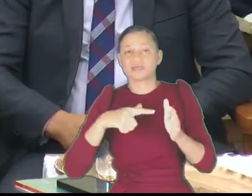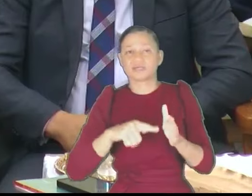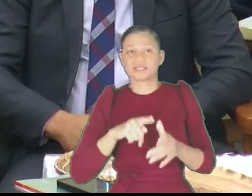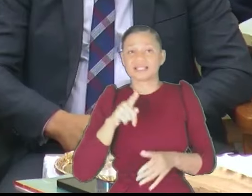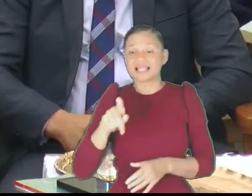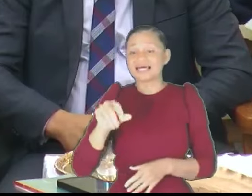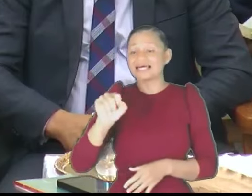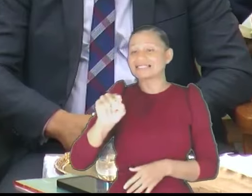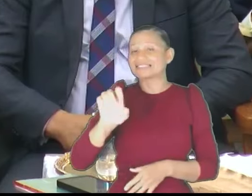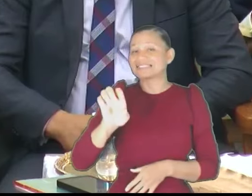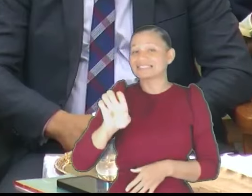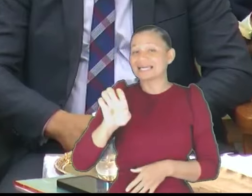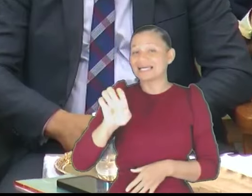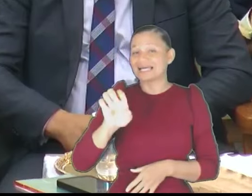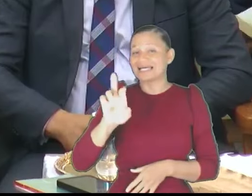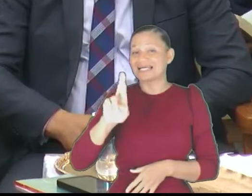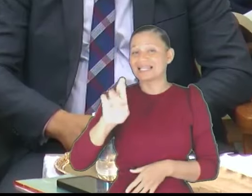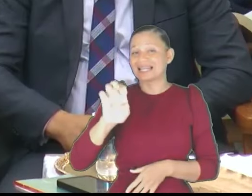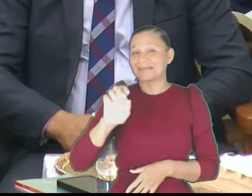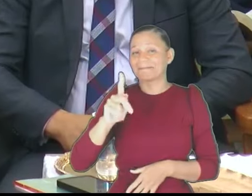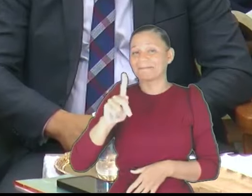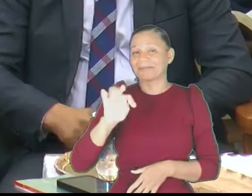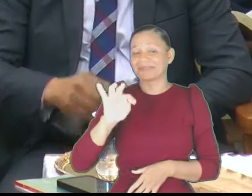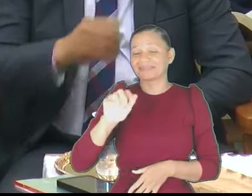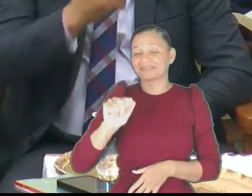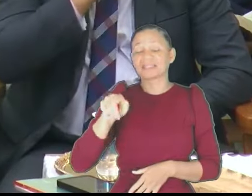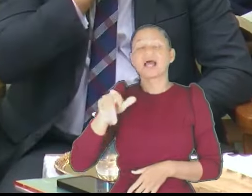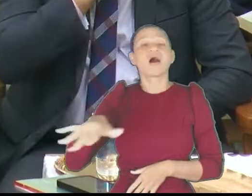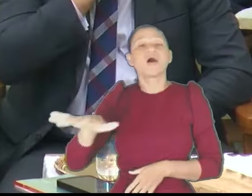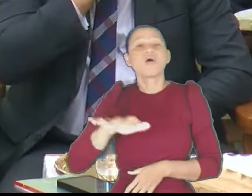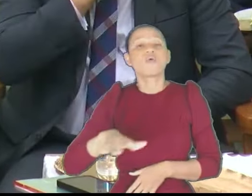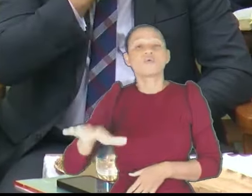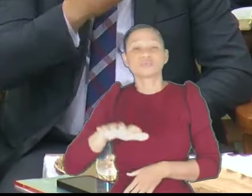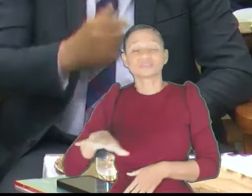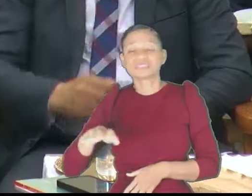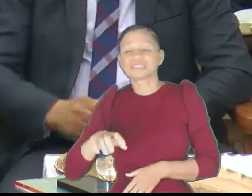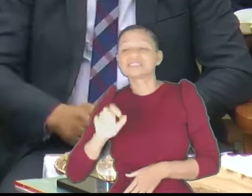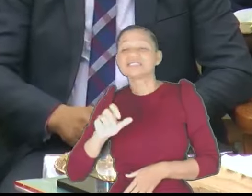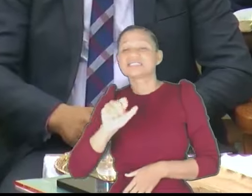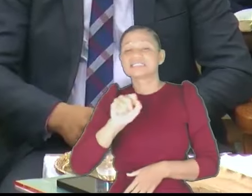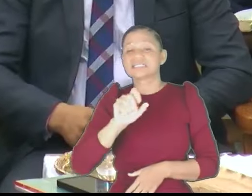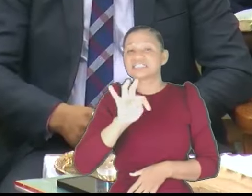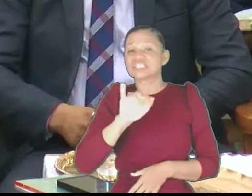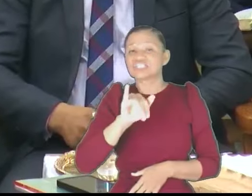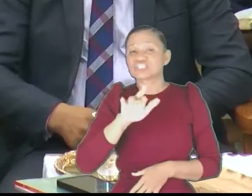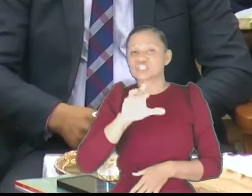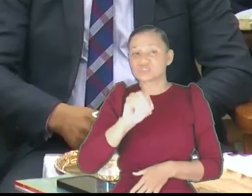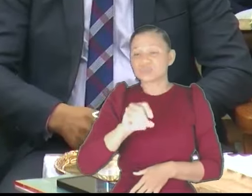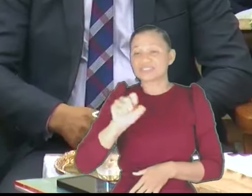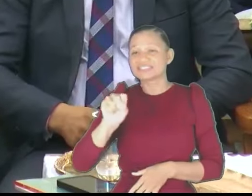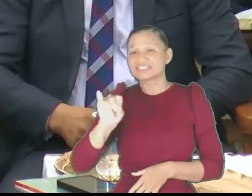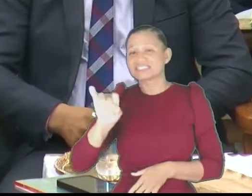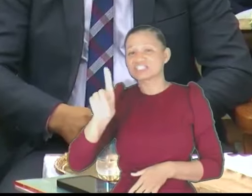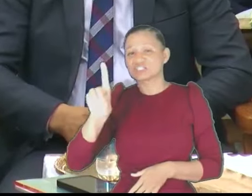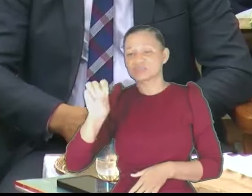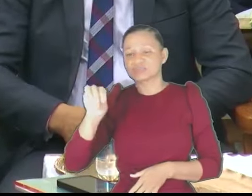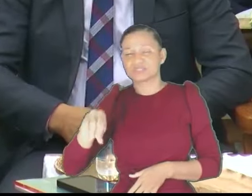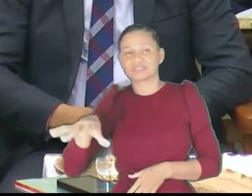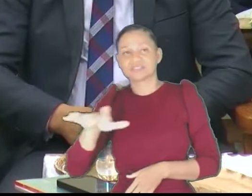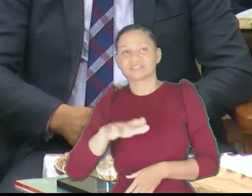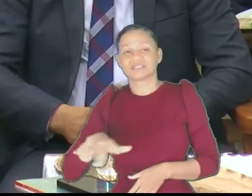onde era Serepta? Na região de Tiro e Sidom. Onde era Tiro e Sidom? Cidade natal da